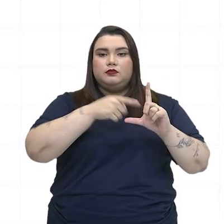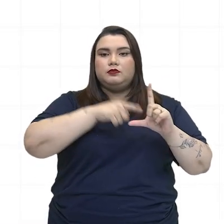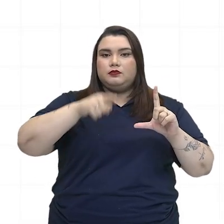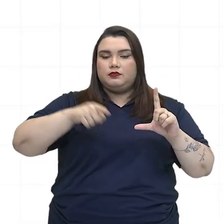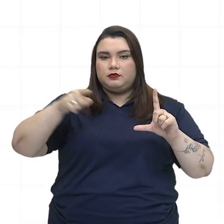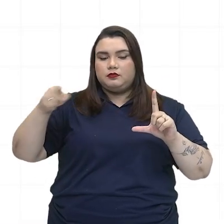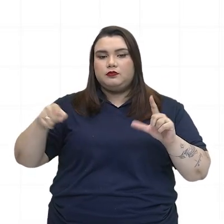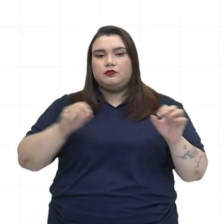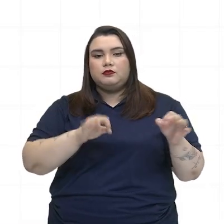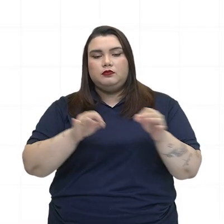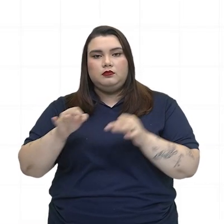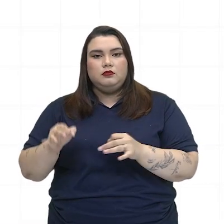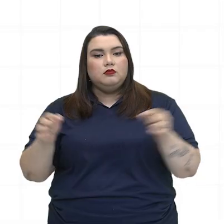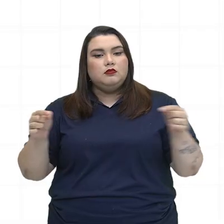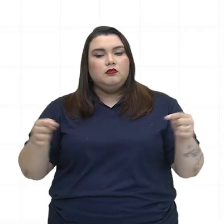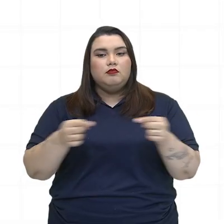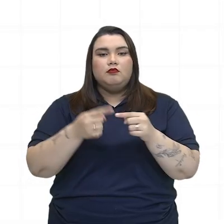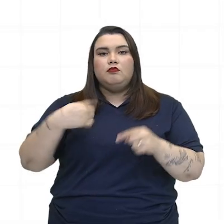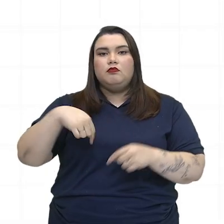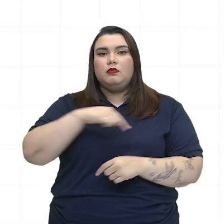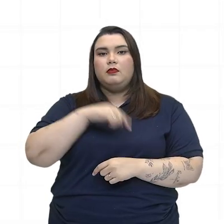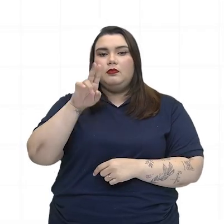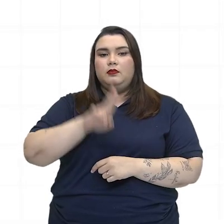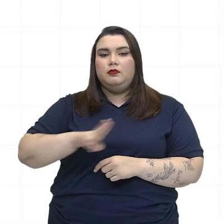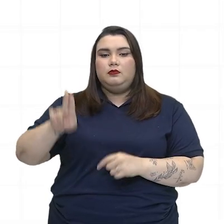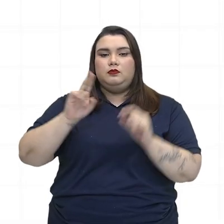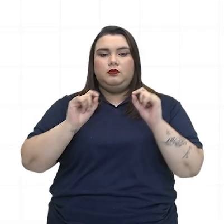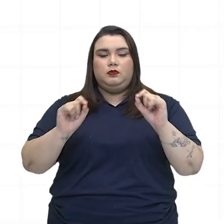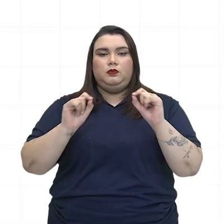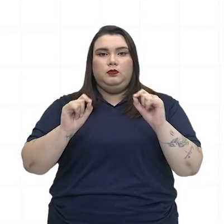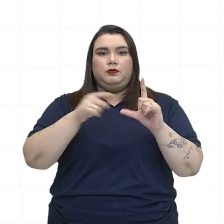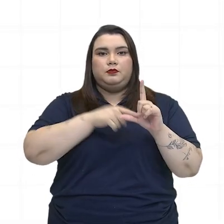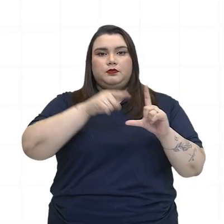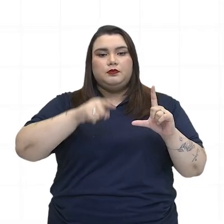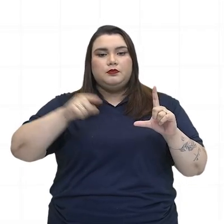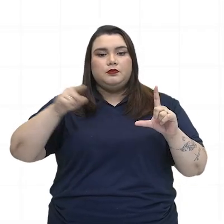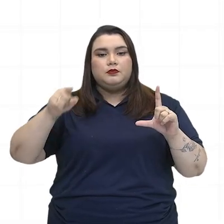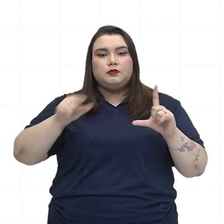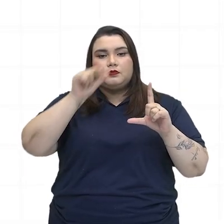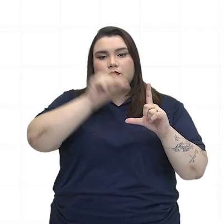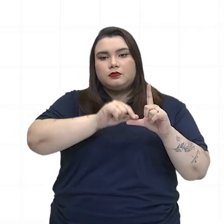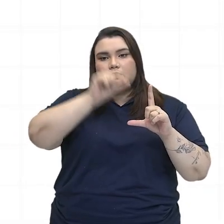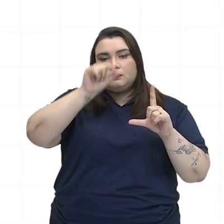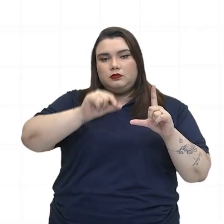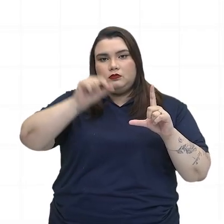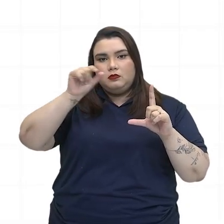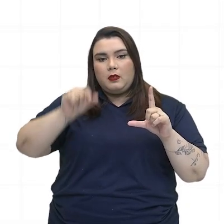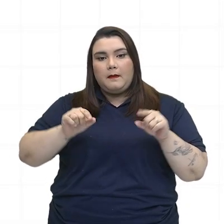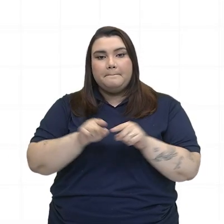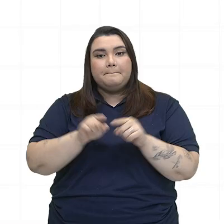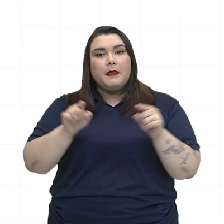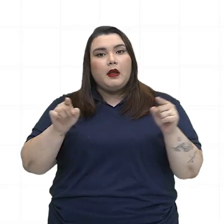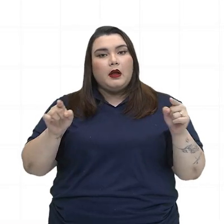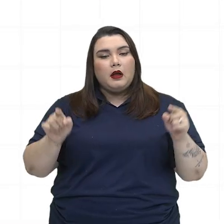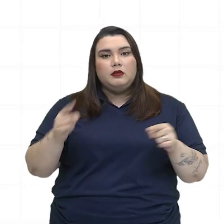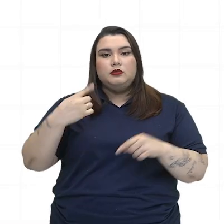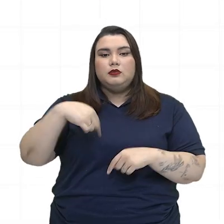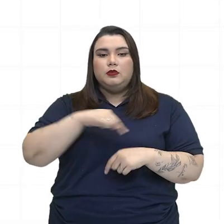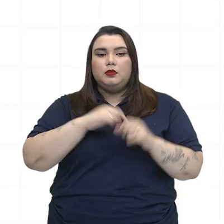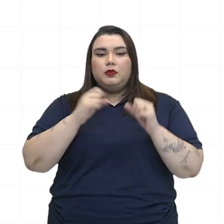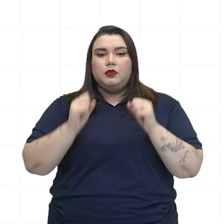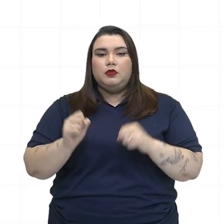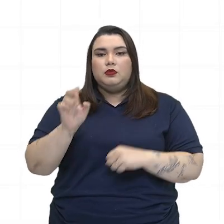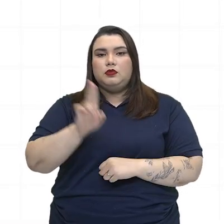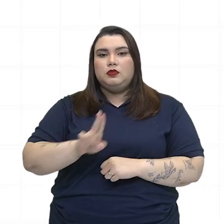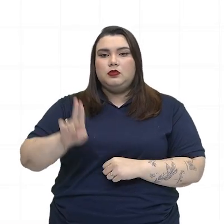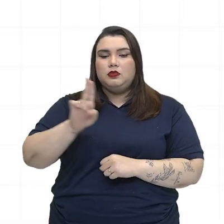gráfico. Nesse caso aqui, né, nós usamos o gráfico de colunas, certo? Porém, né, nós poderíamos